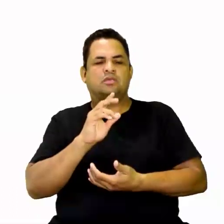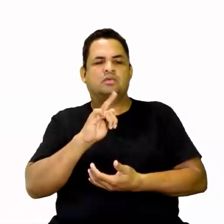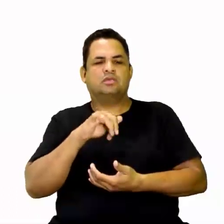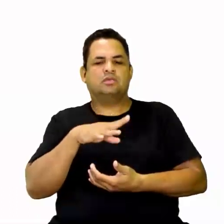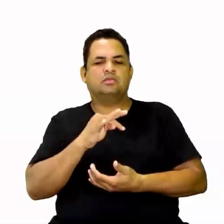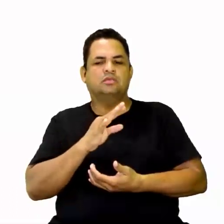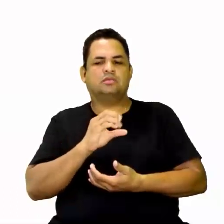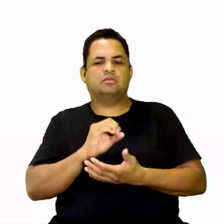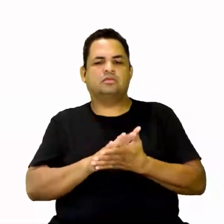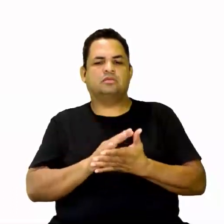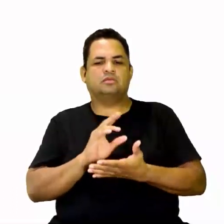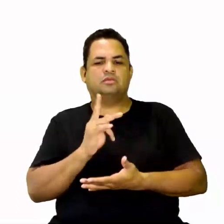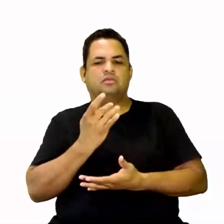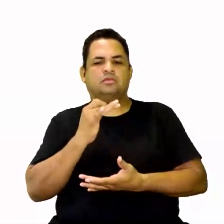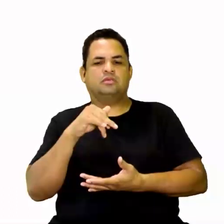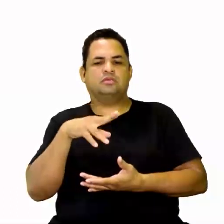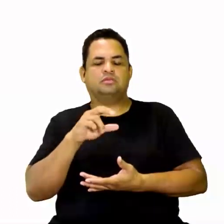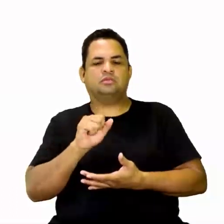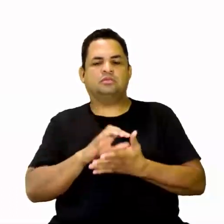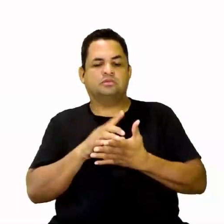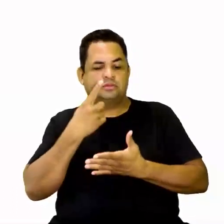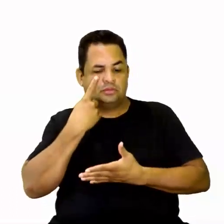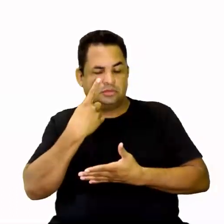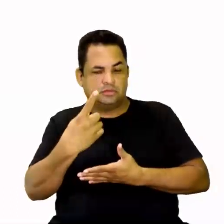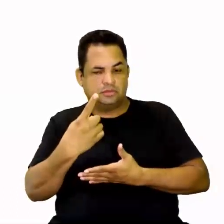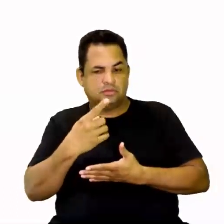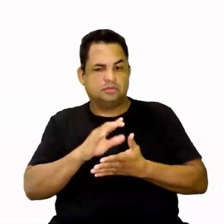aí seria heterogêneo. Você viu, né?